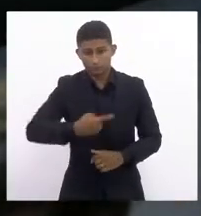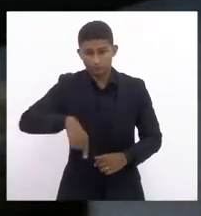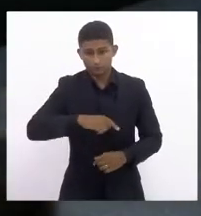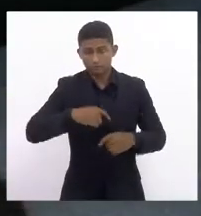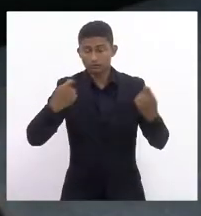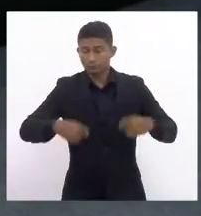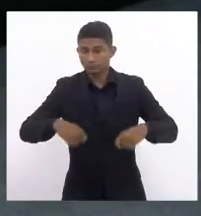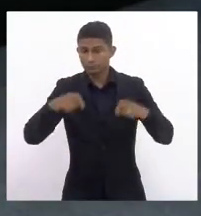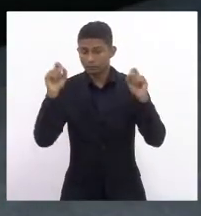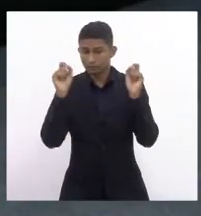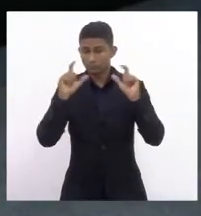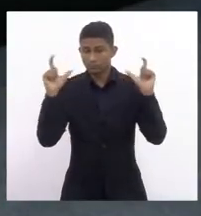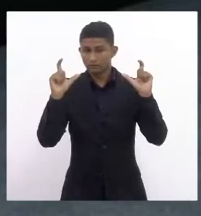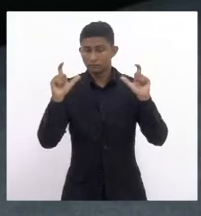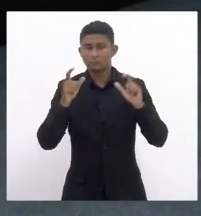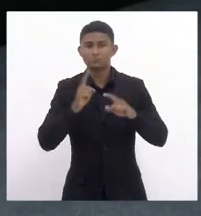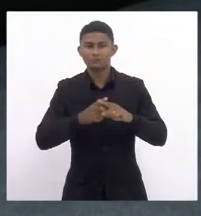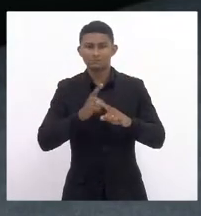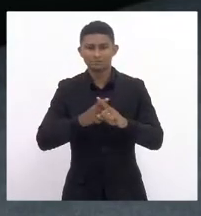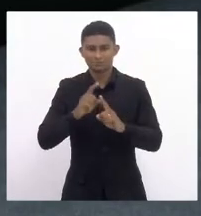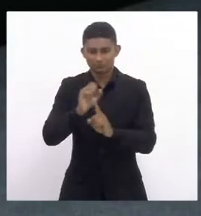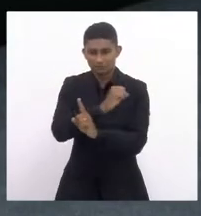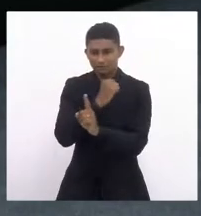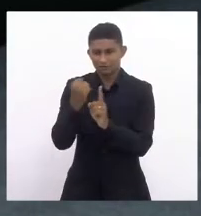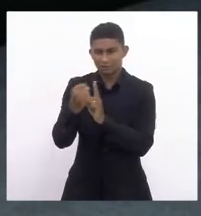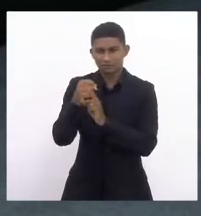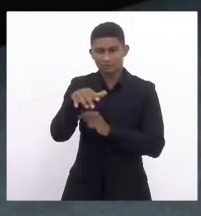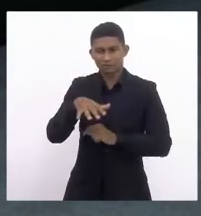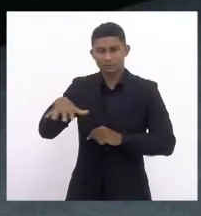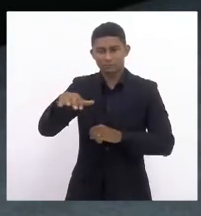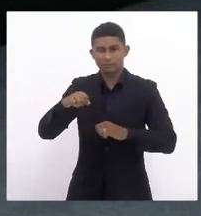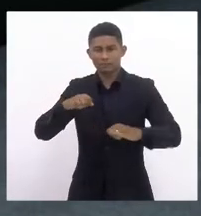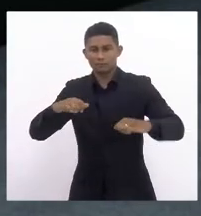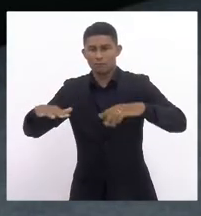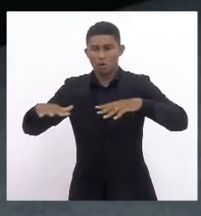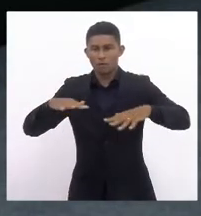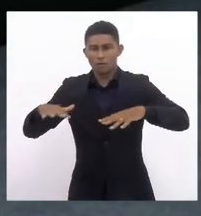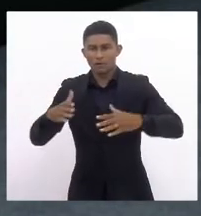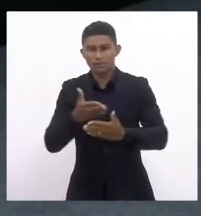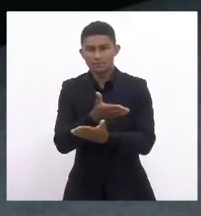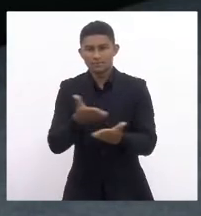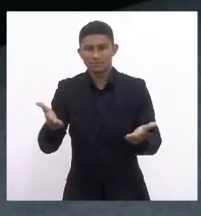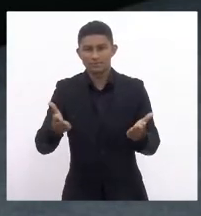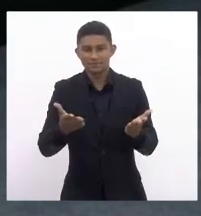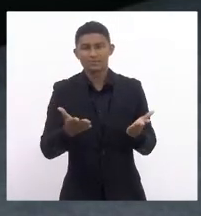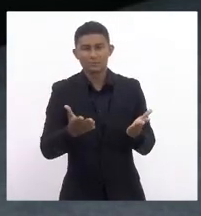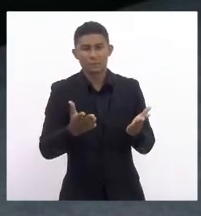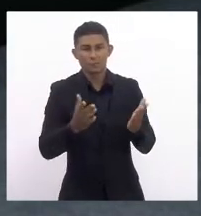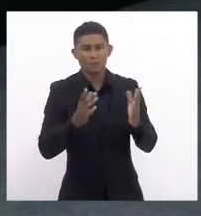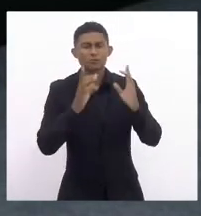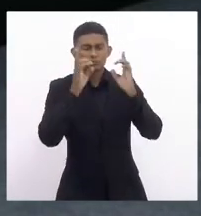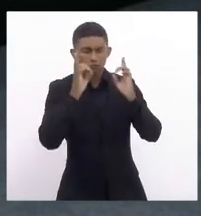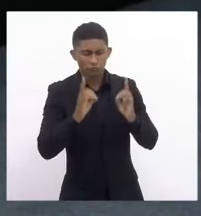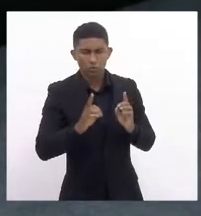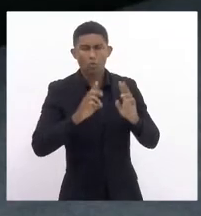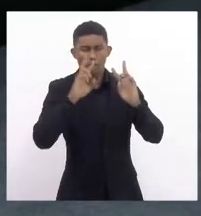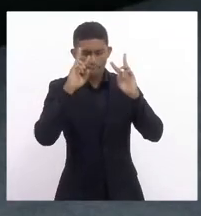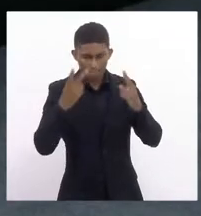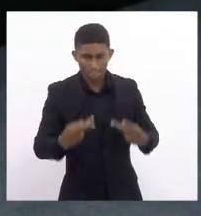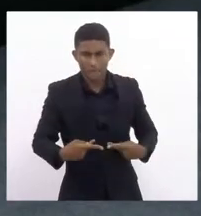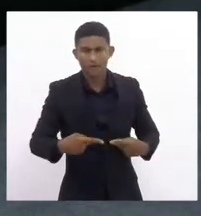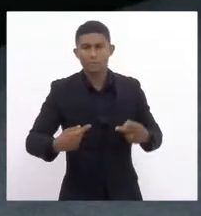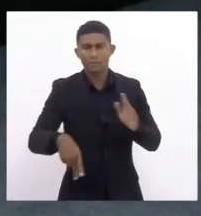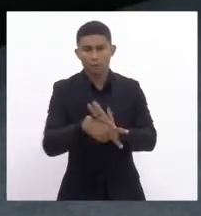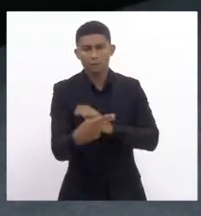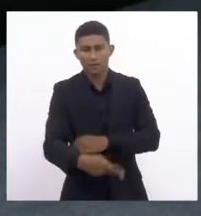uma satisfação aos movimentos sociais de defesa de direitos humanos no Estado do Rio de Janeiro, que esse projeto não está